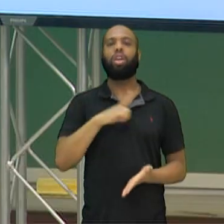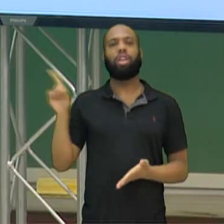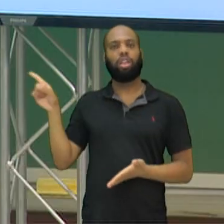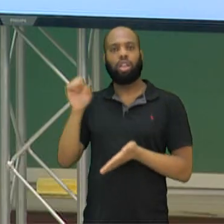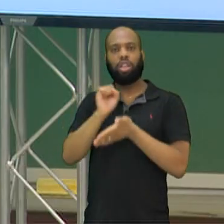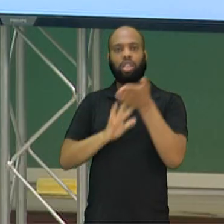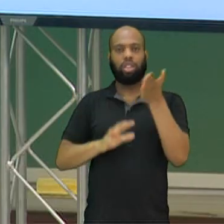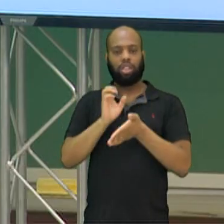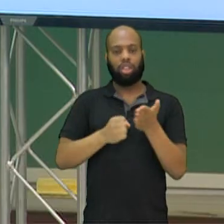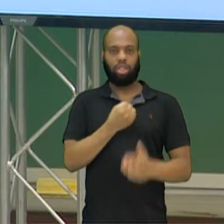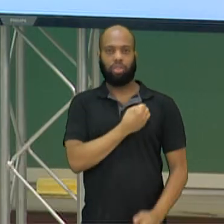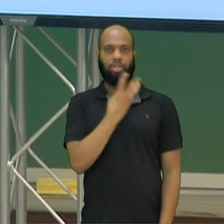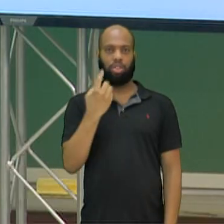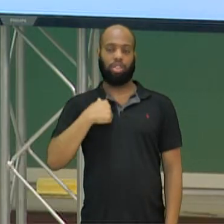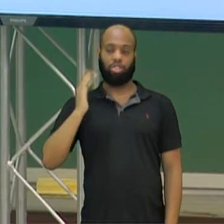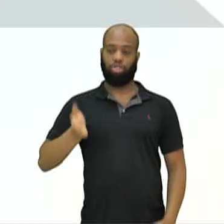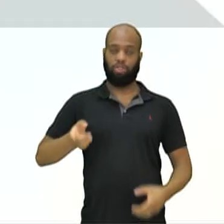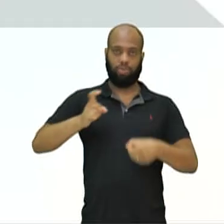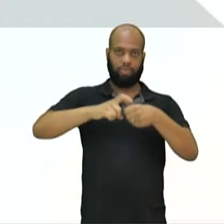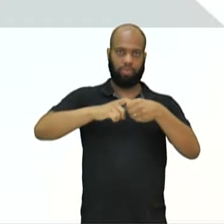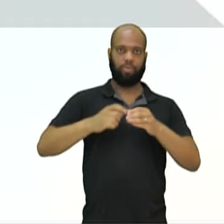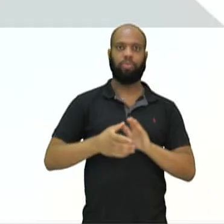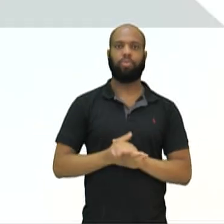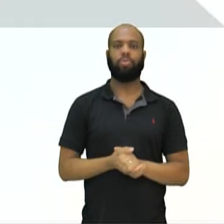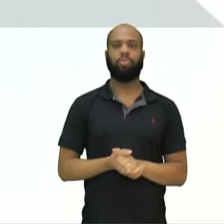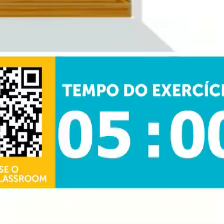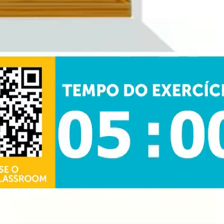Pessoal, façam atividade e já retornamos.